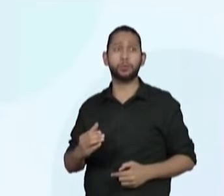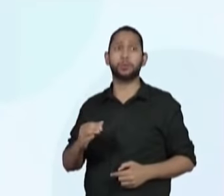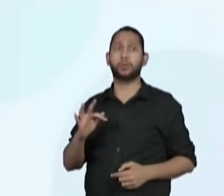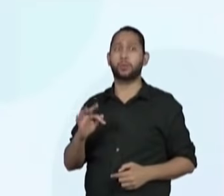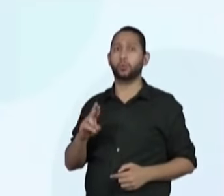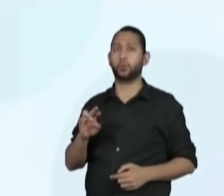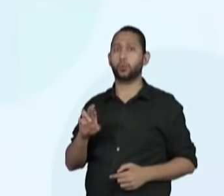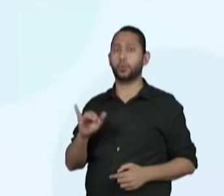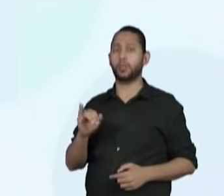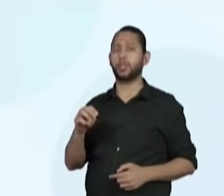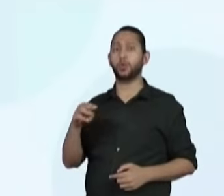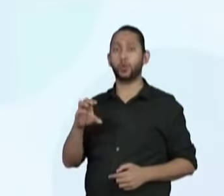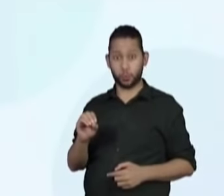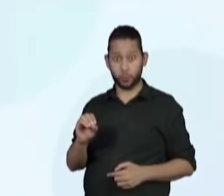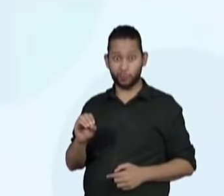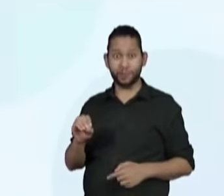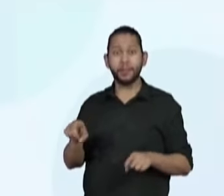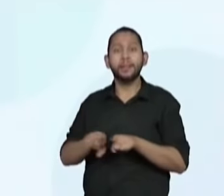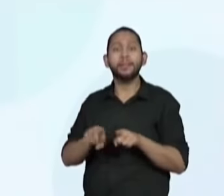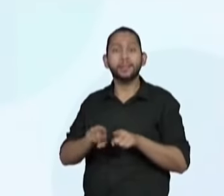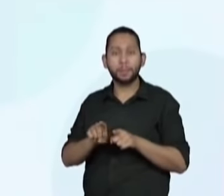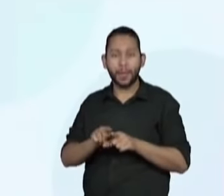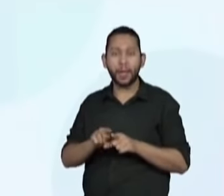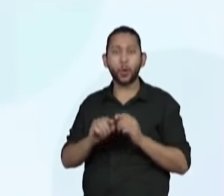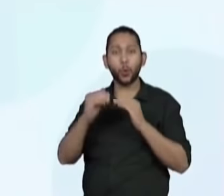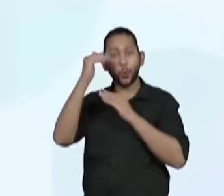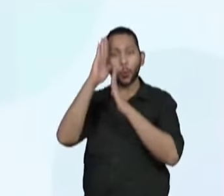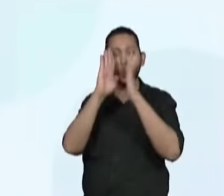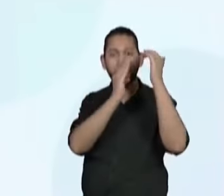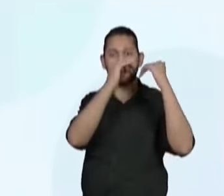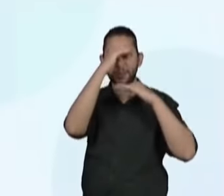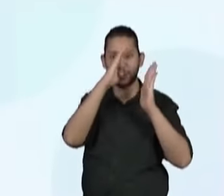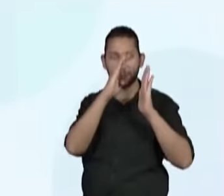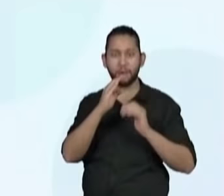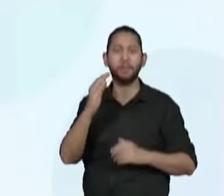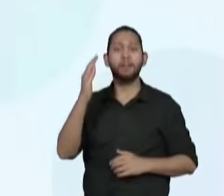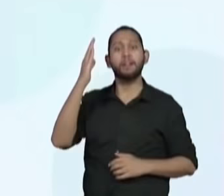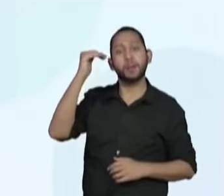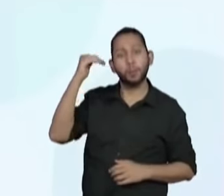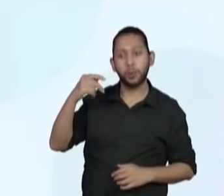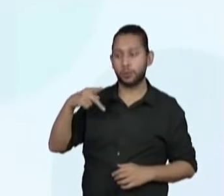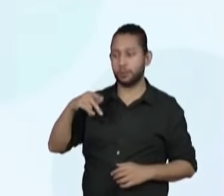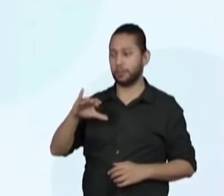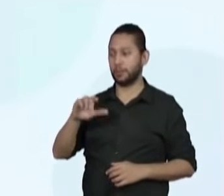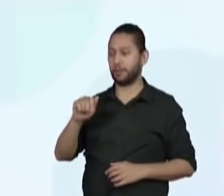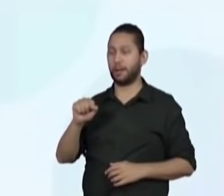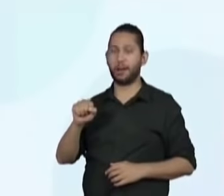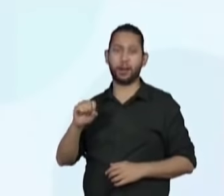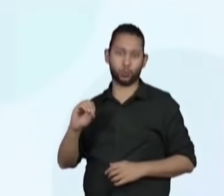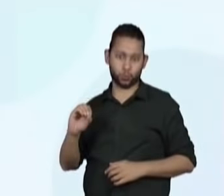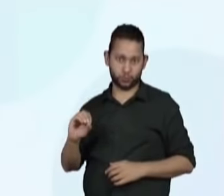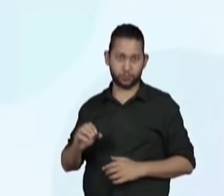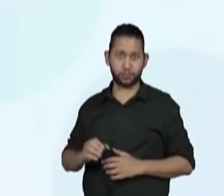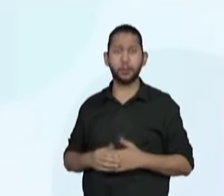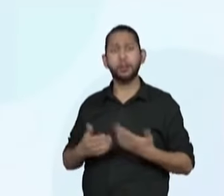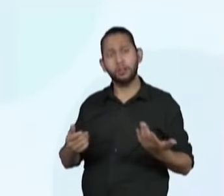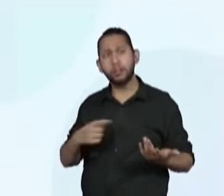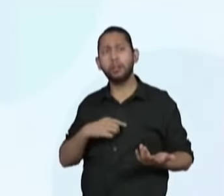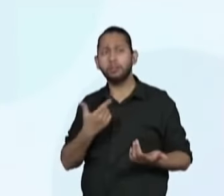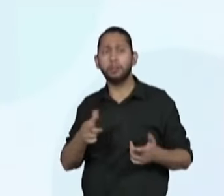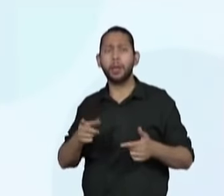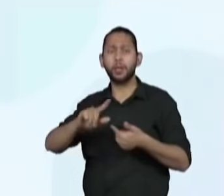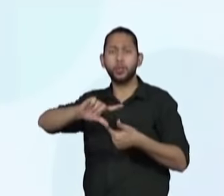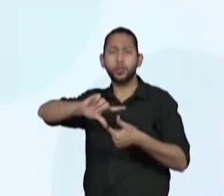tá, e no cubismo de Pablo Picasso, tá bom? Então, ainda também traduzem aí a abstração, geometrização